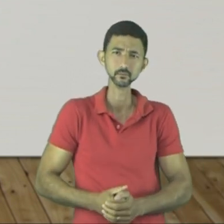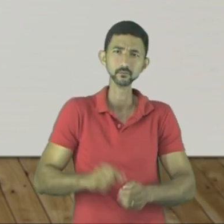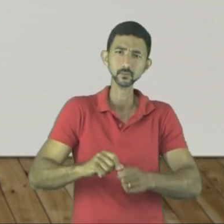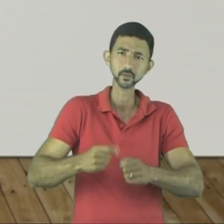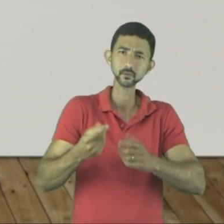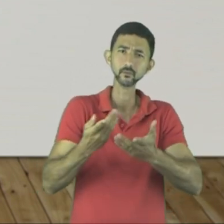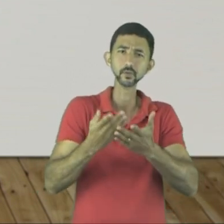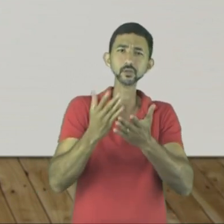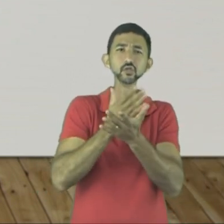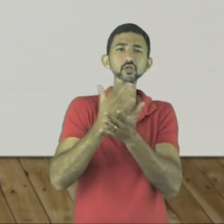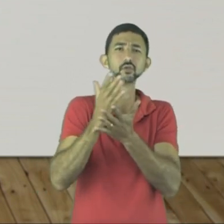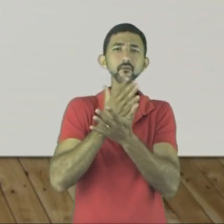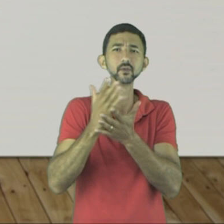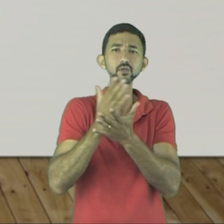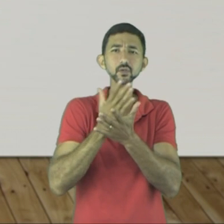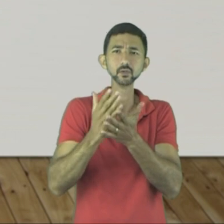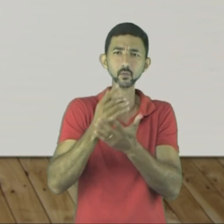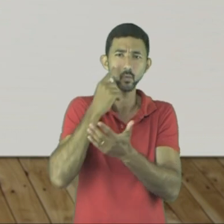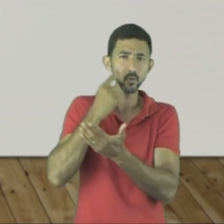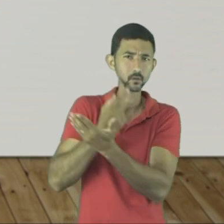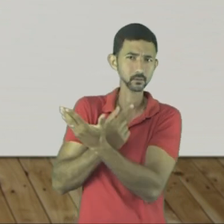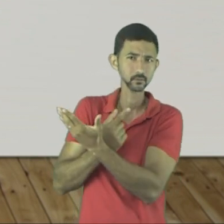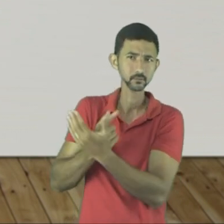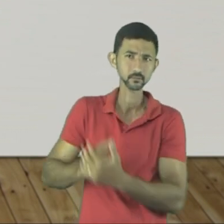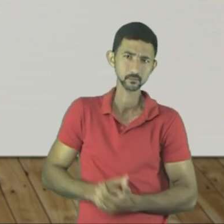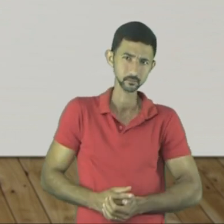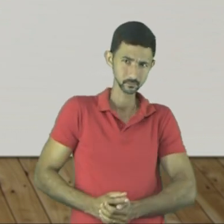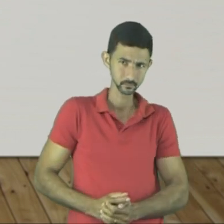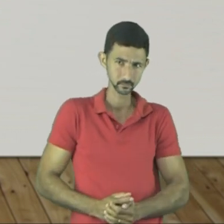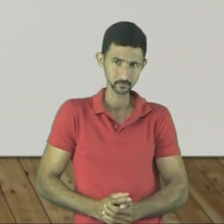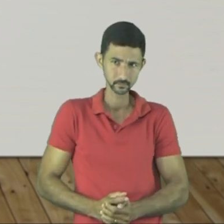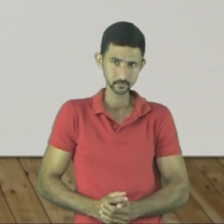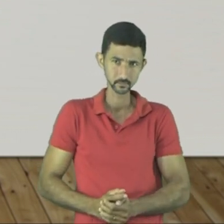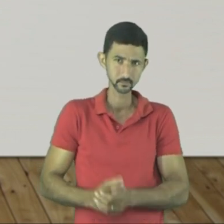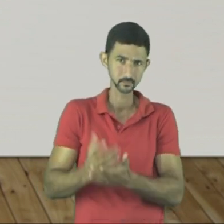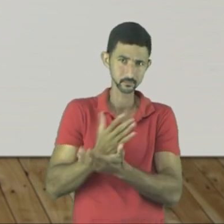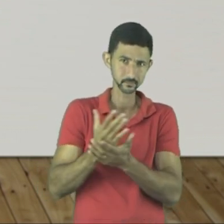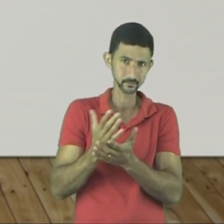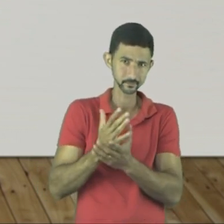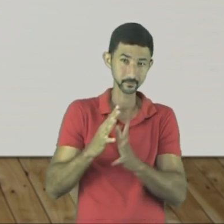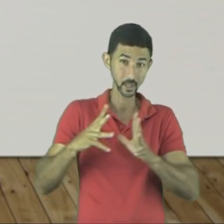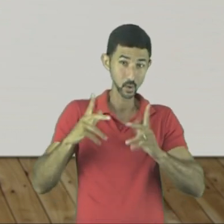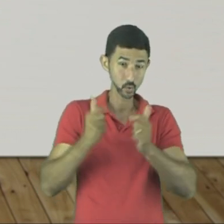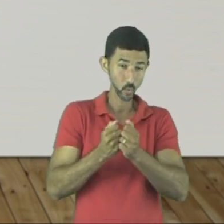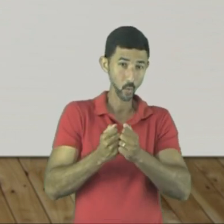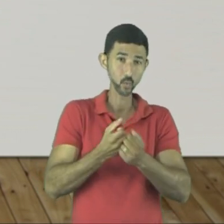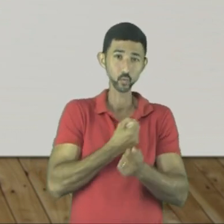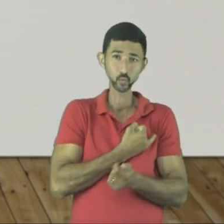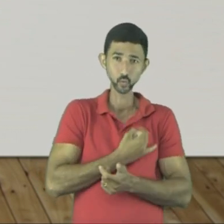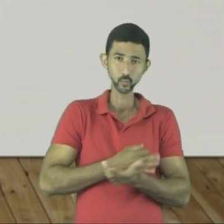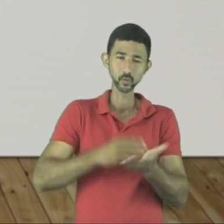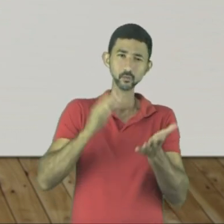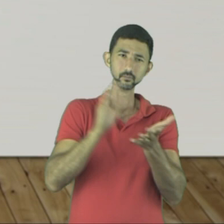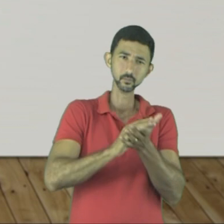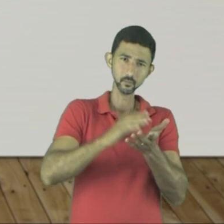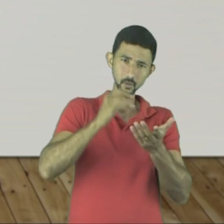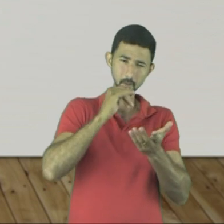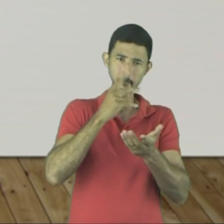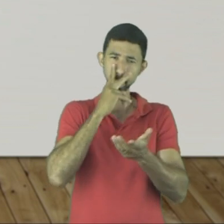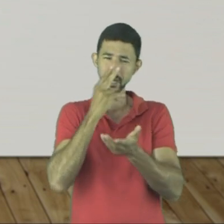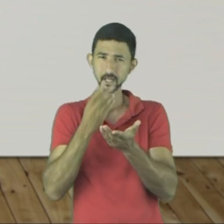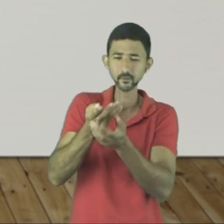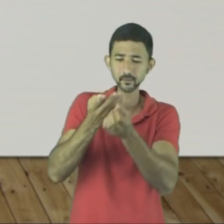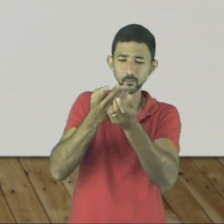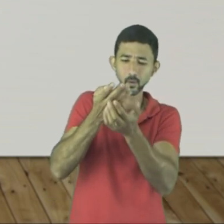foi crivando os números. Para aí, vou separar só os primos. Vou pegar todos os números, vou jogar no crivo e